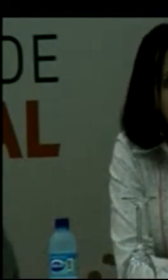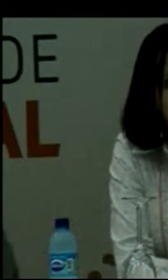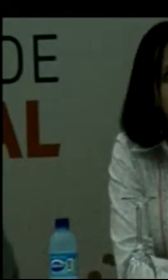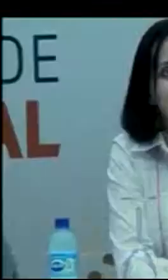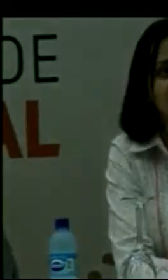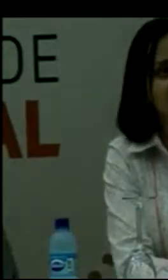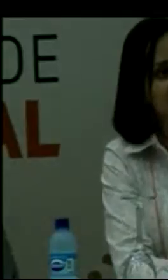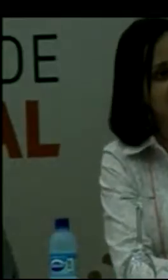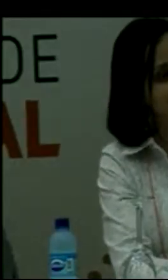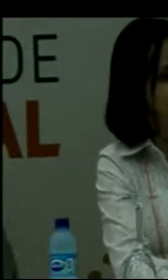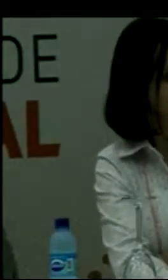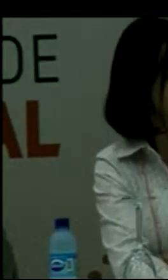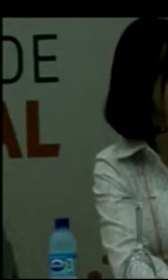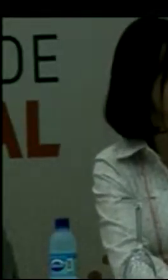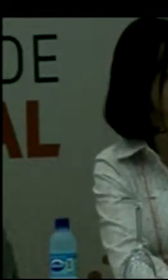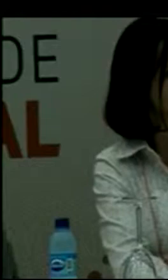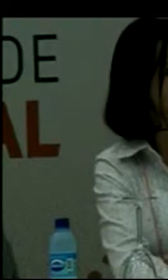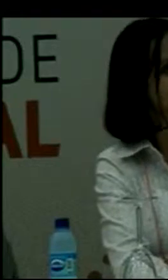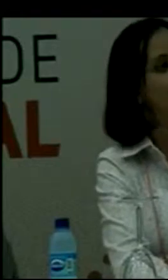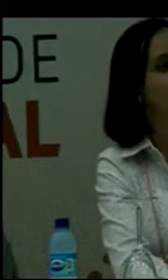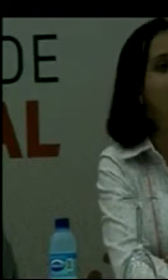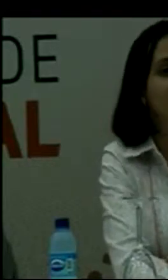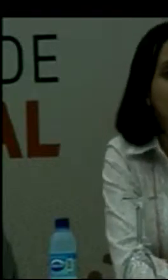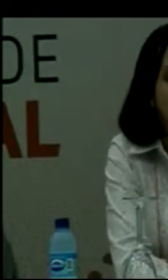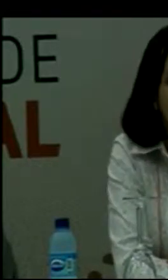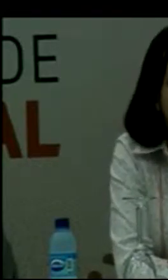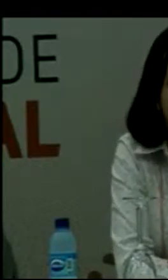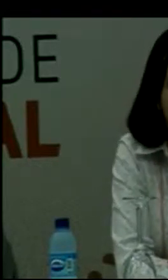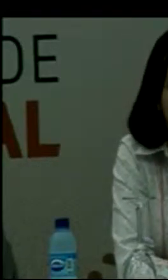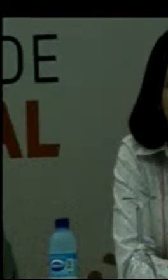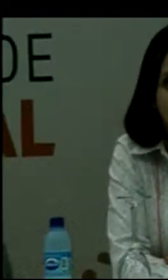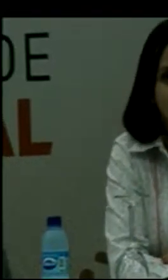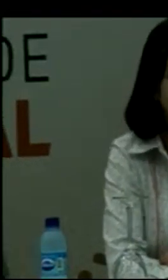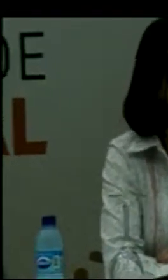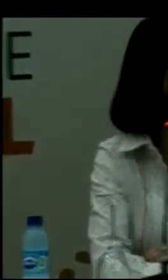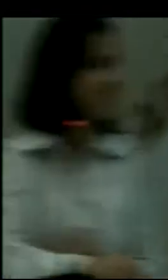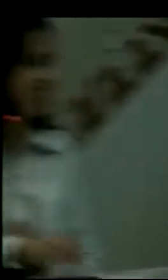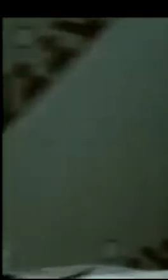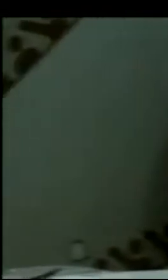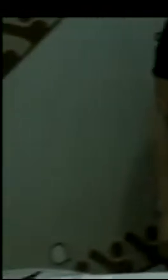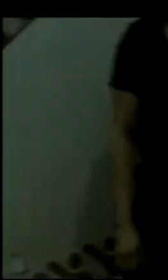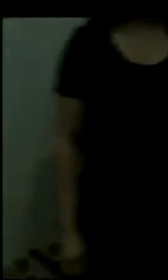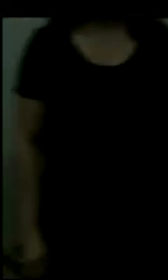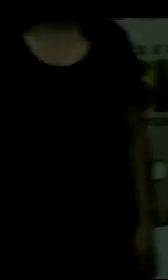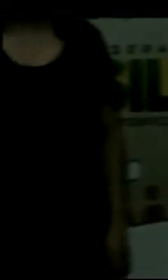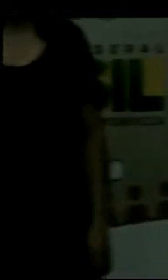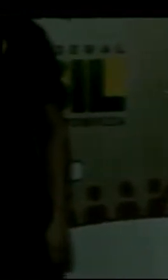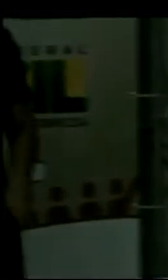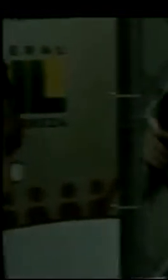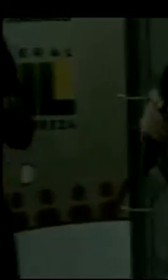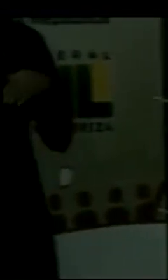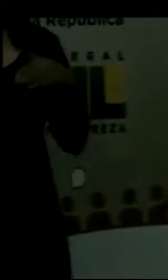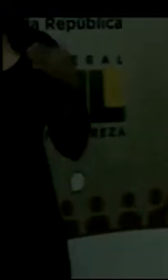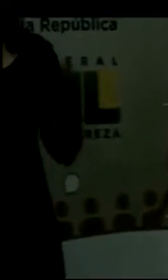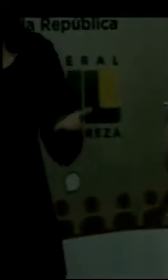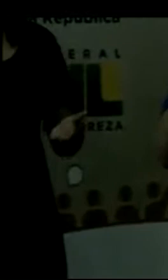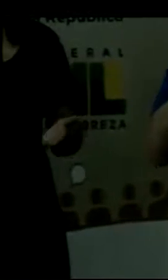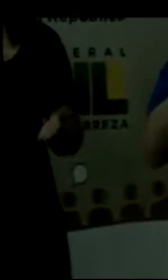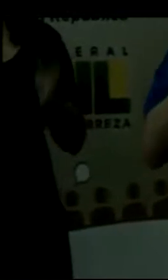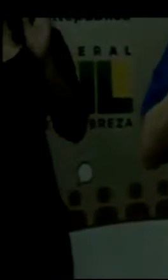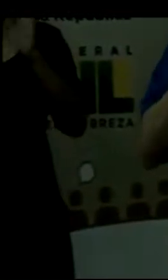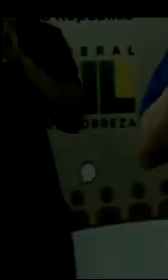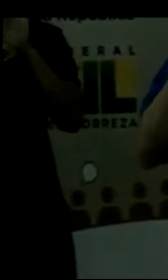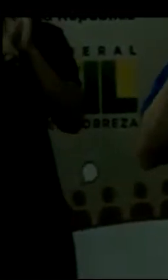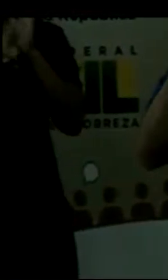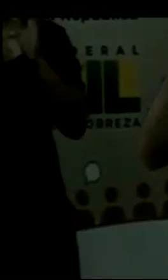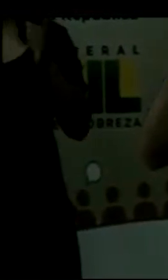Se apresenta, Jorge. Maurício foi o coordenador do grupo. Opa, desculpa. Eu fui o relator, meu nome é Jorge,